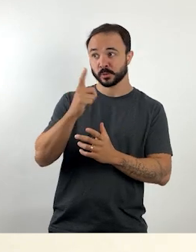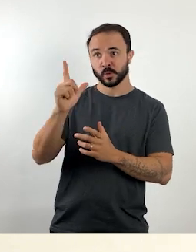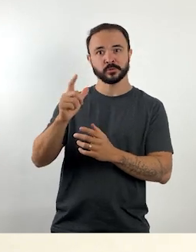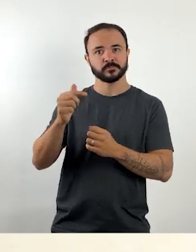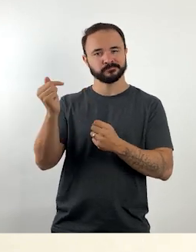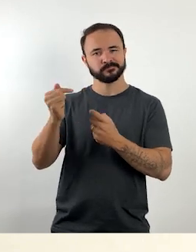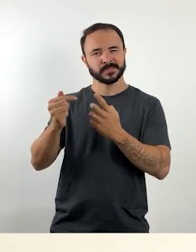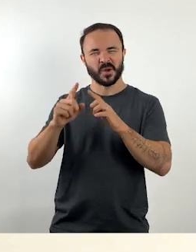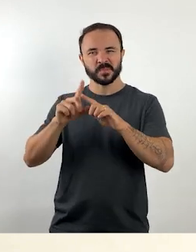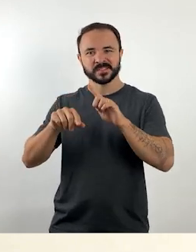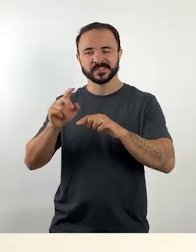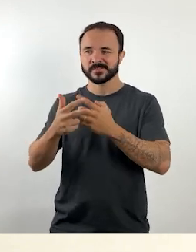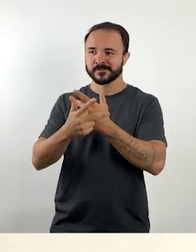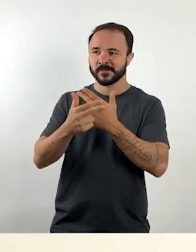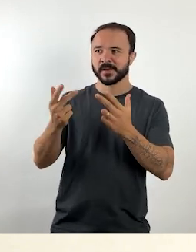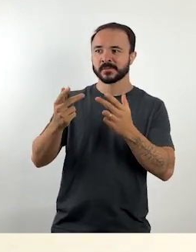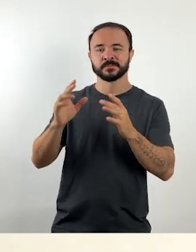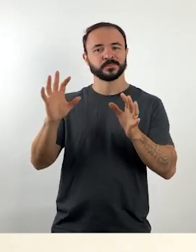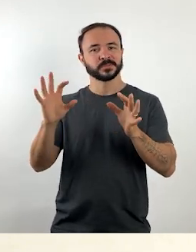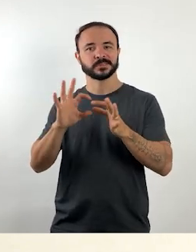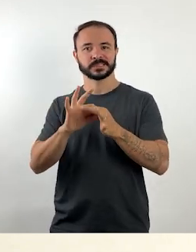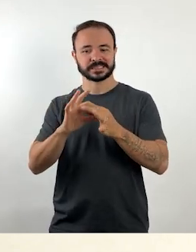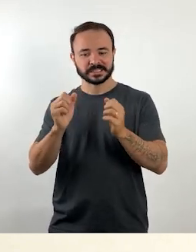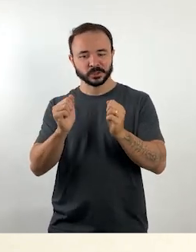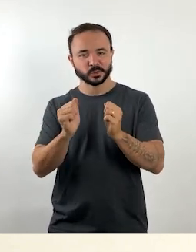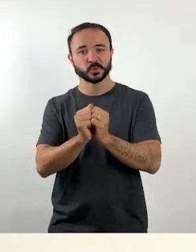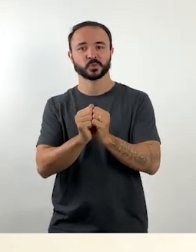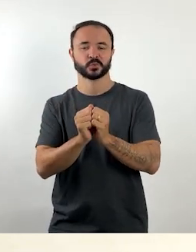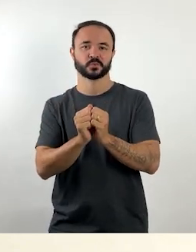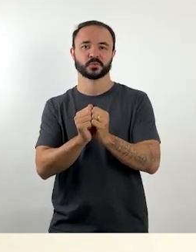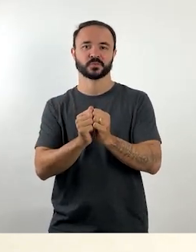minha montagem. Então, vou colocar aqui